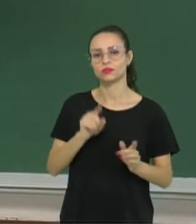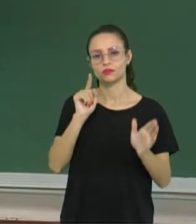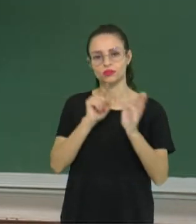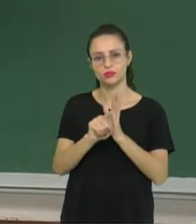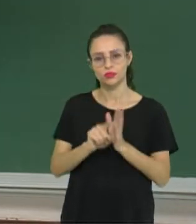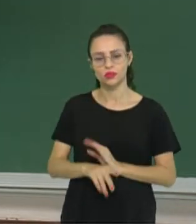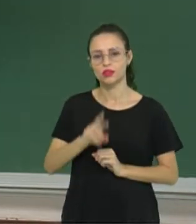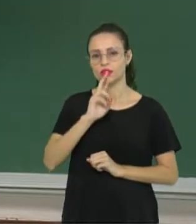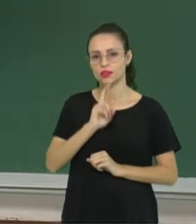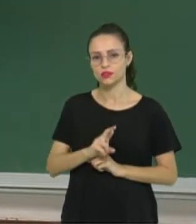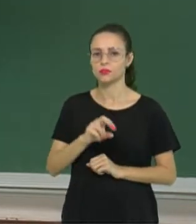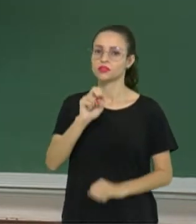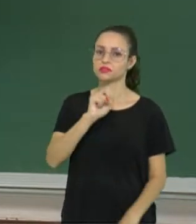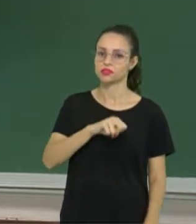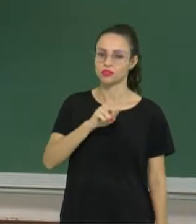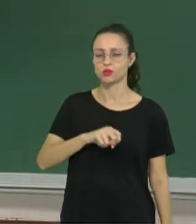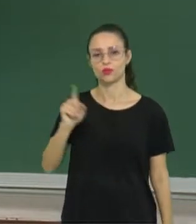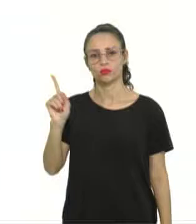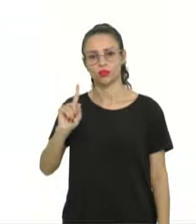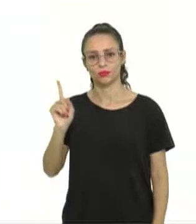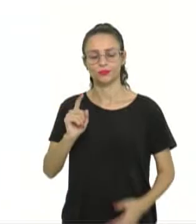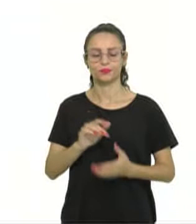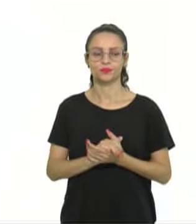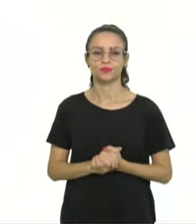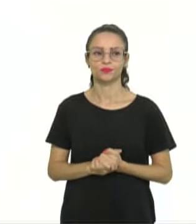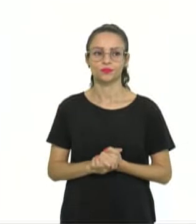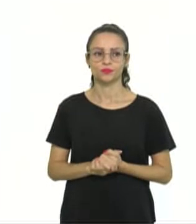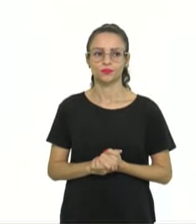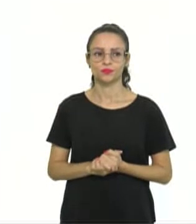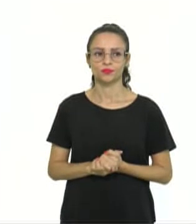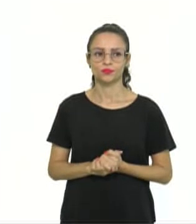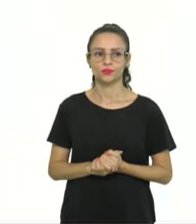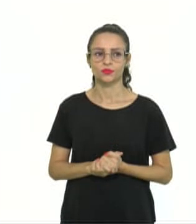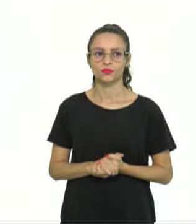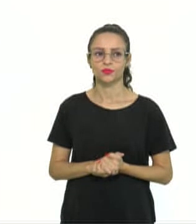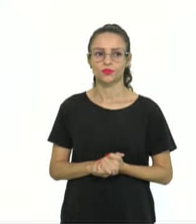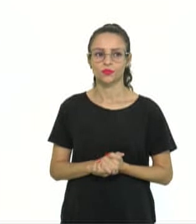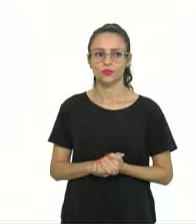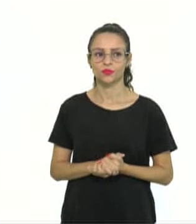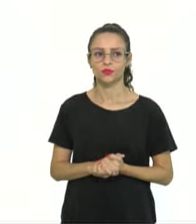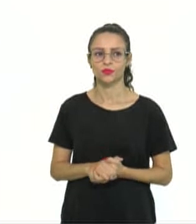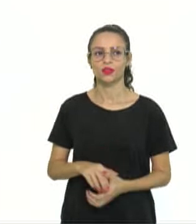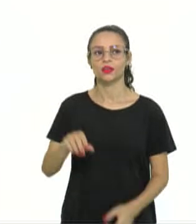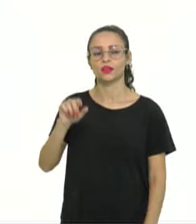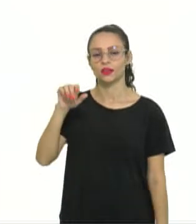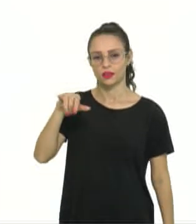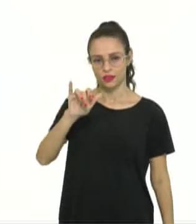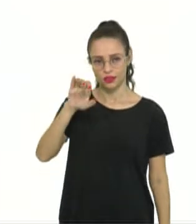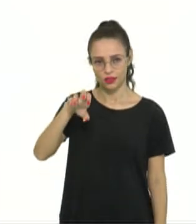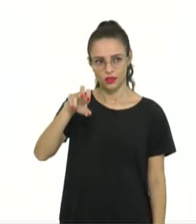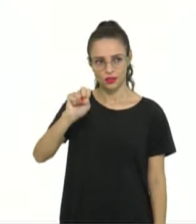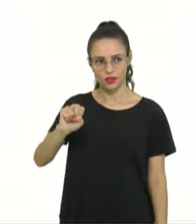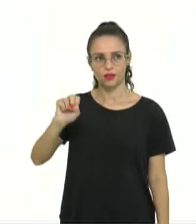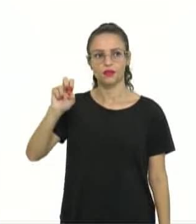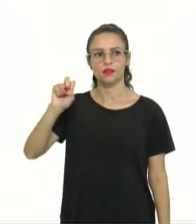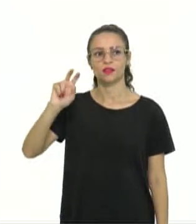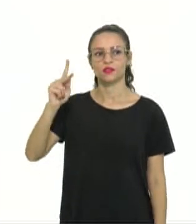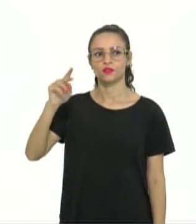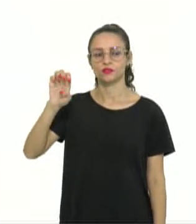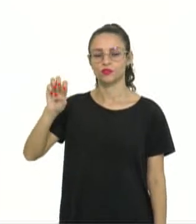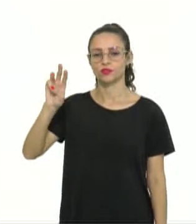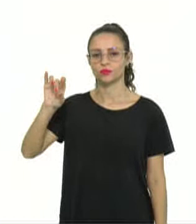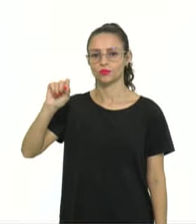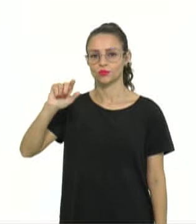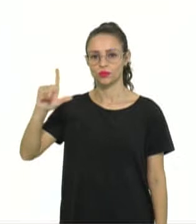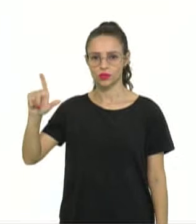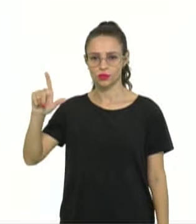que podemos responder com sim ou não. Yes, she will. Observem que aqui nós vamos ter auxiliar sempre na forma normal,